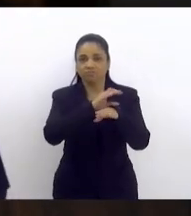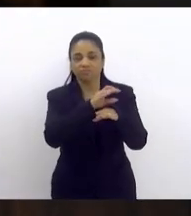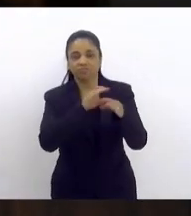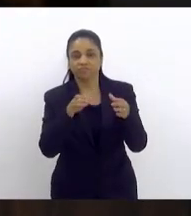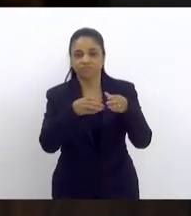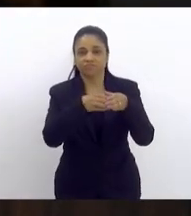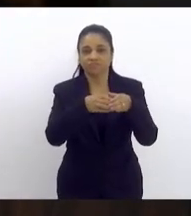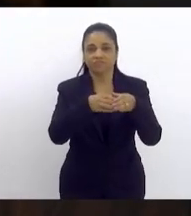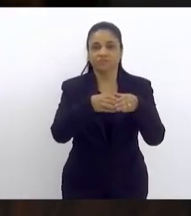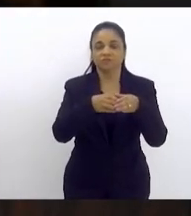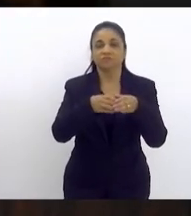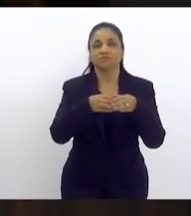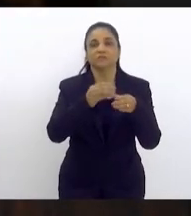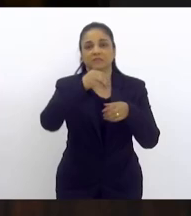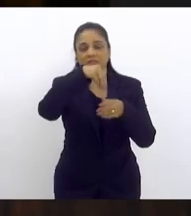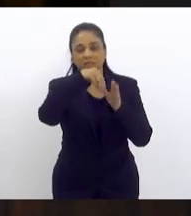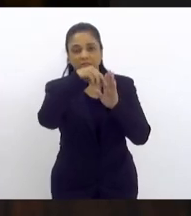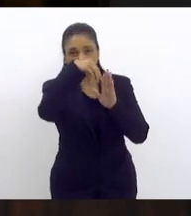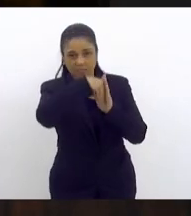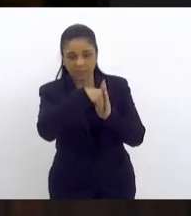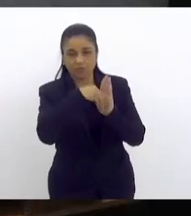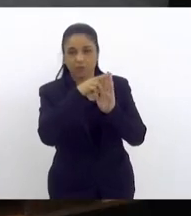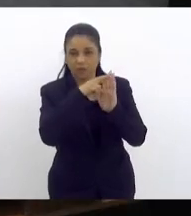Deputado Rodrigo Amorim